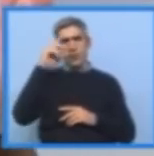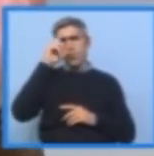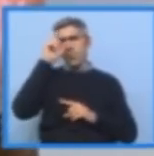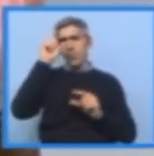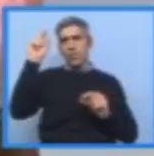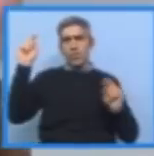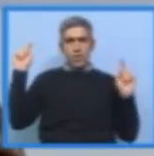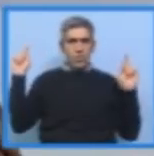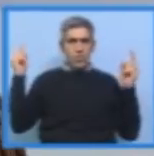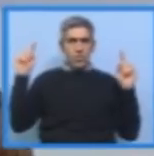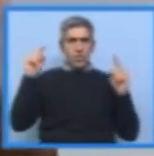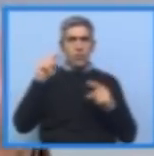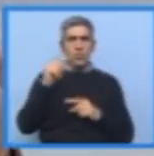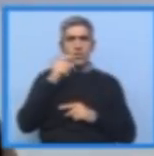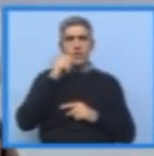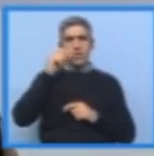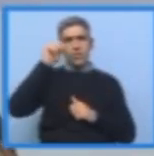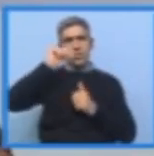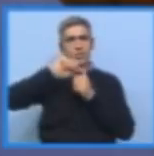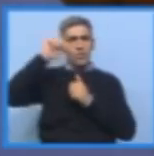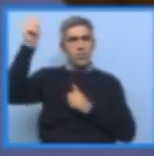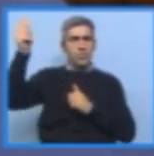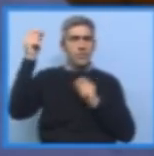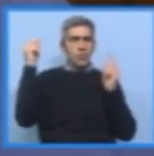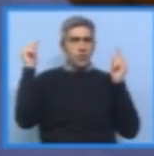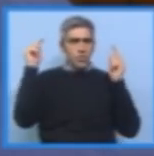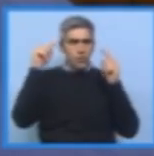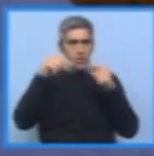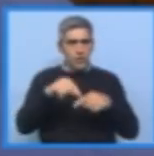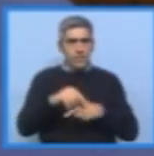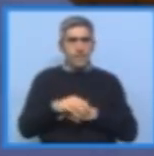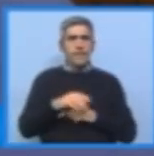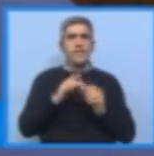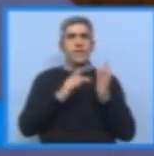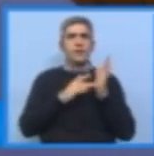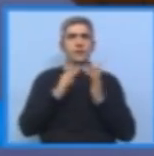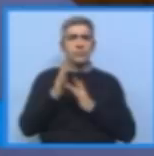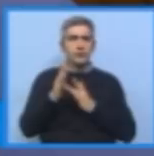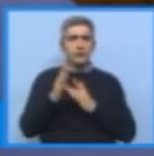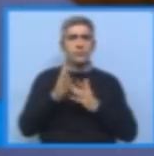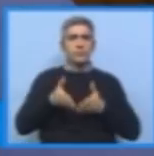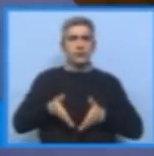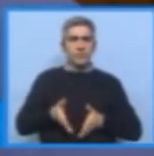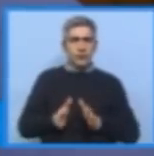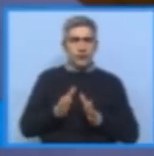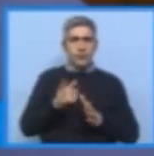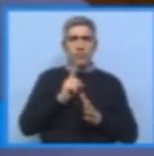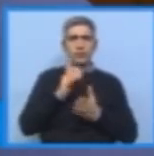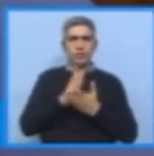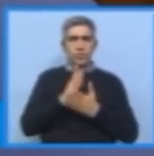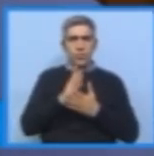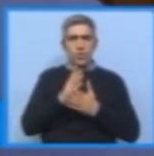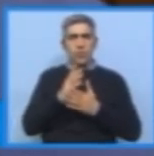longínquo Oriente. Portanto, vêm de terras distantes. Então, cá está. Jesus nasce não